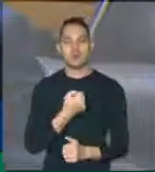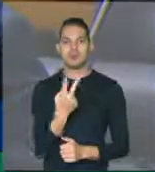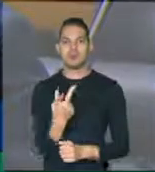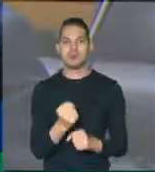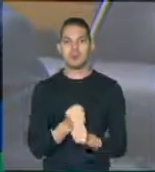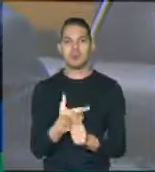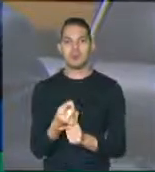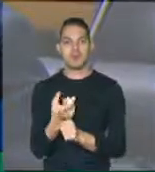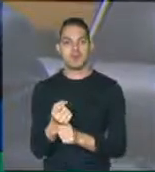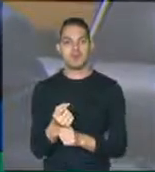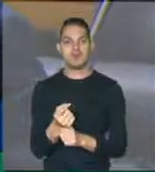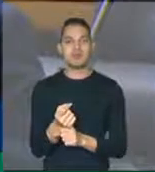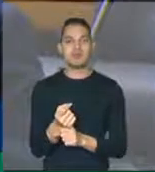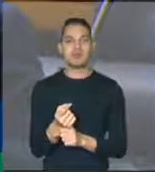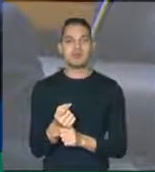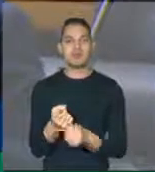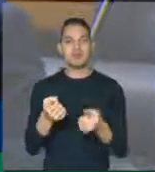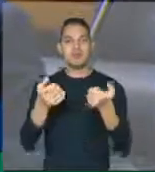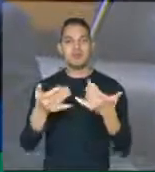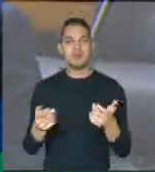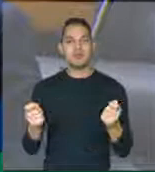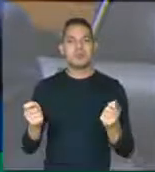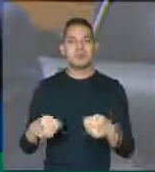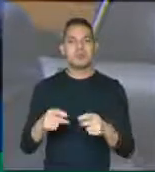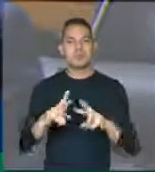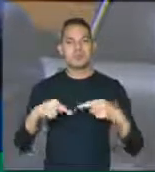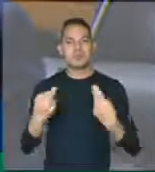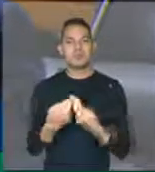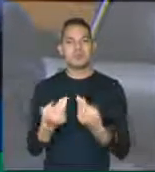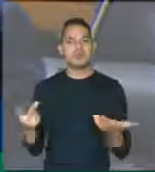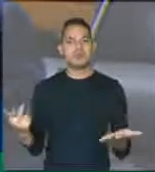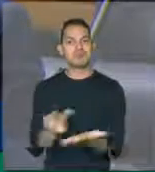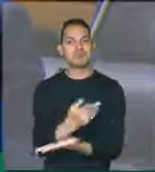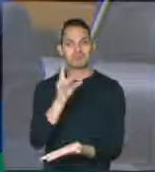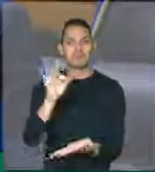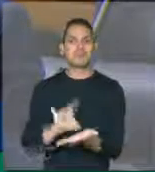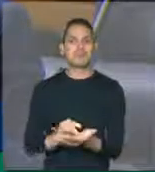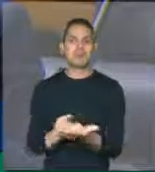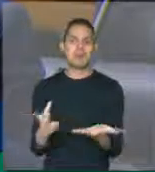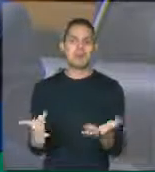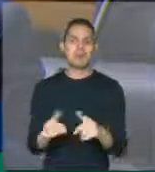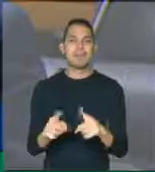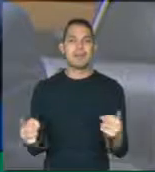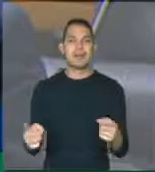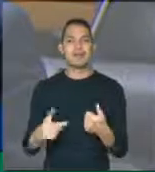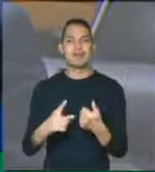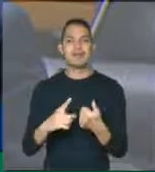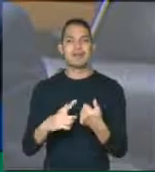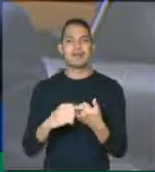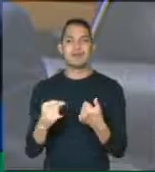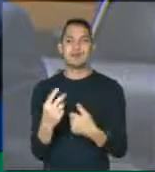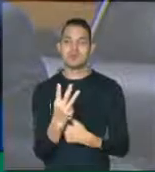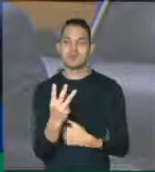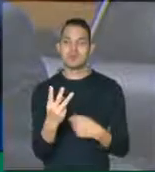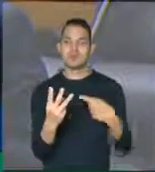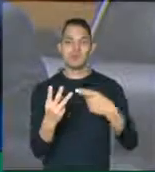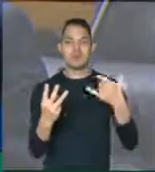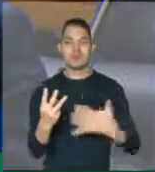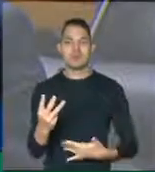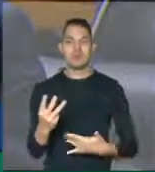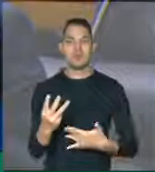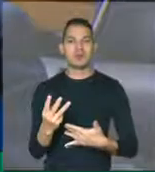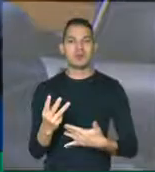de 2020 foi editado justamente para possibilitar que essa sessão acontecesse. No entanto, o seu artigo 3º é claro ao